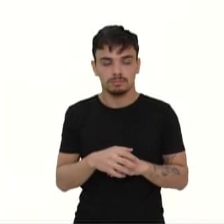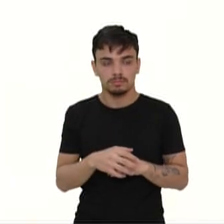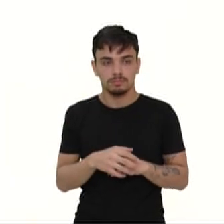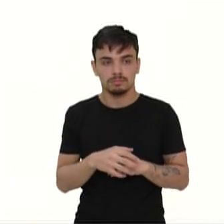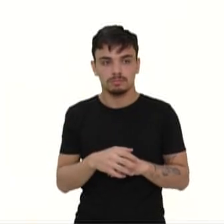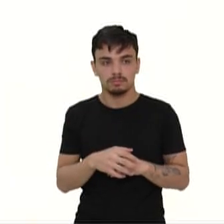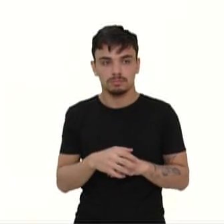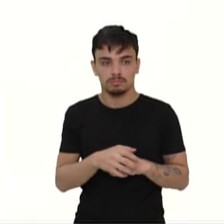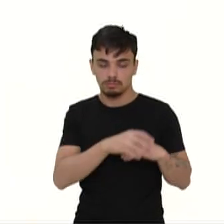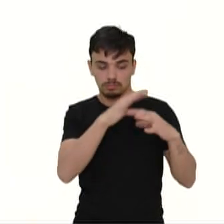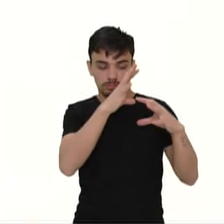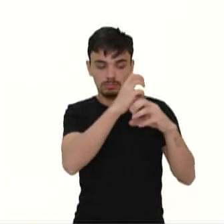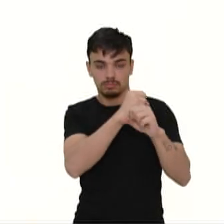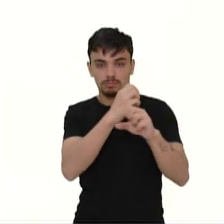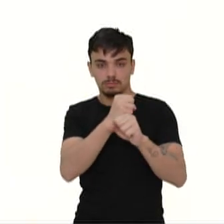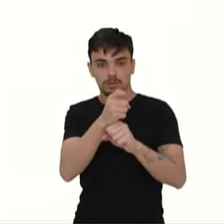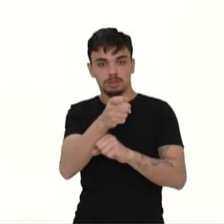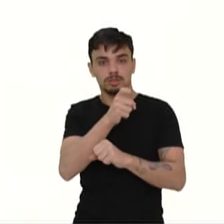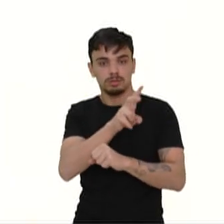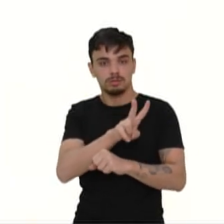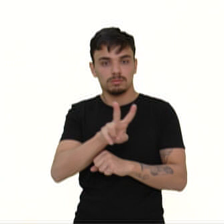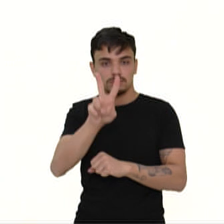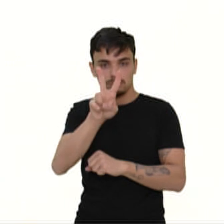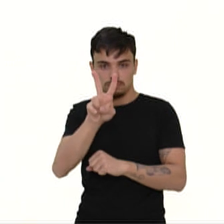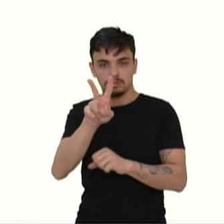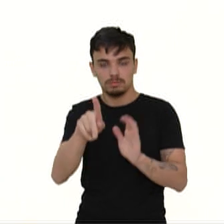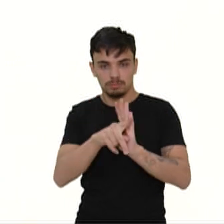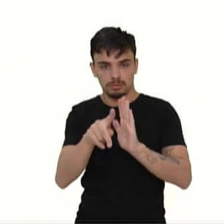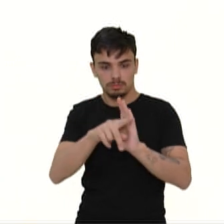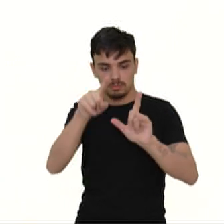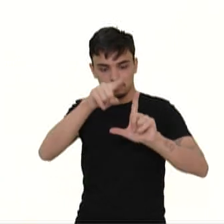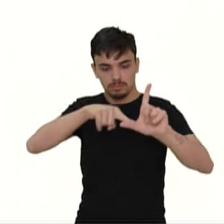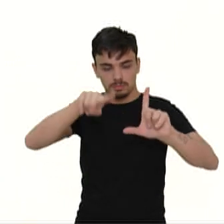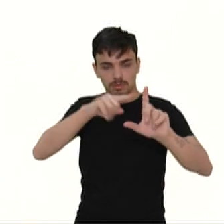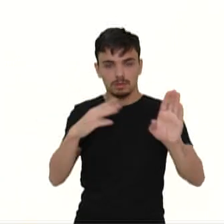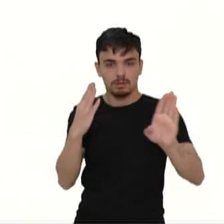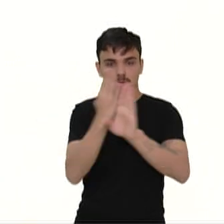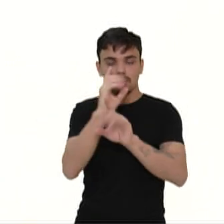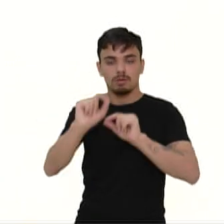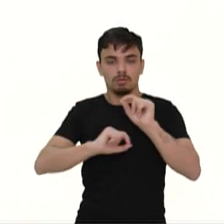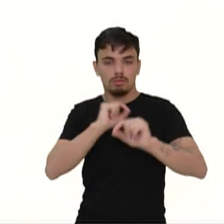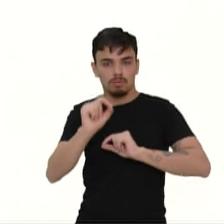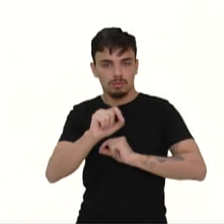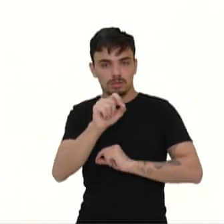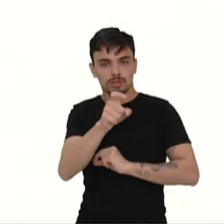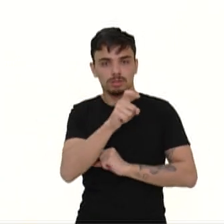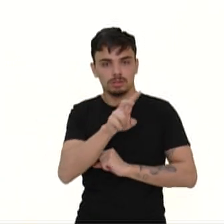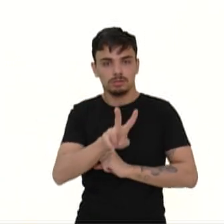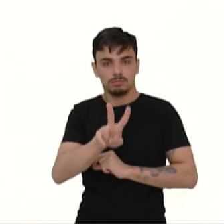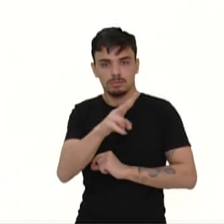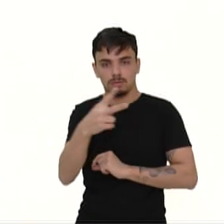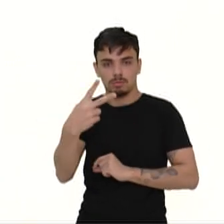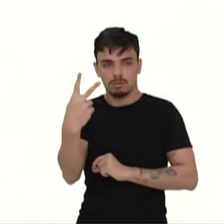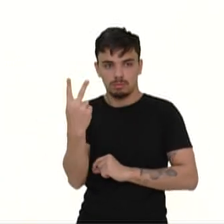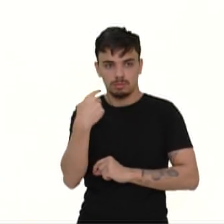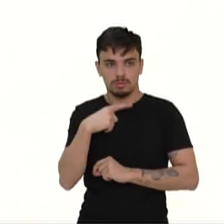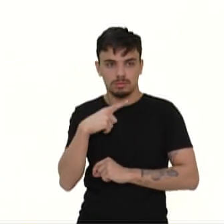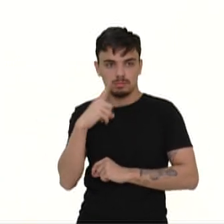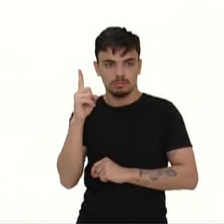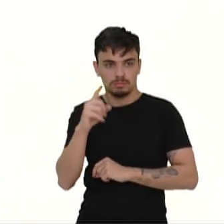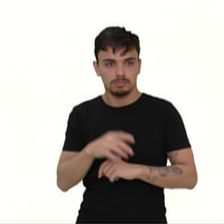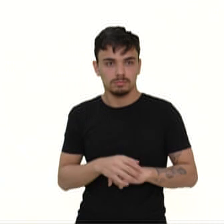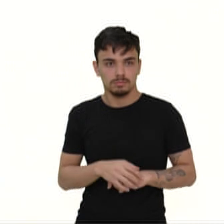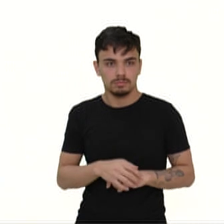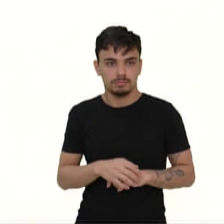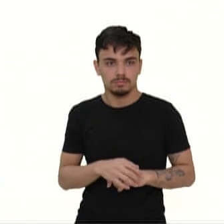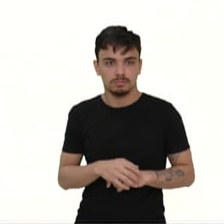3, calculando o xv, ou seja, a coordenada x do vértice, encontramos aí xv igual a 2, né? E está dizendo ali o